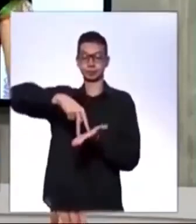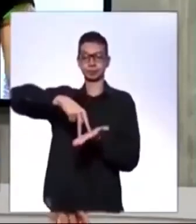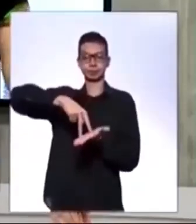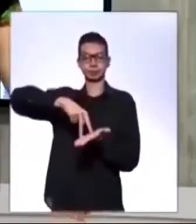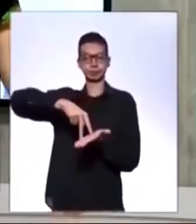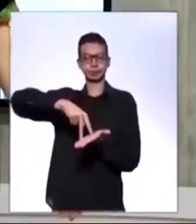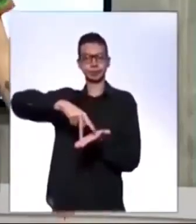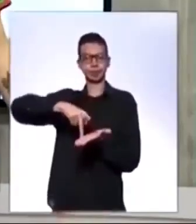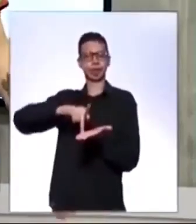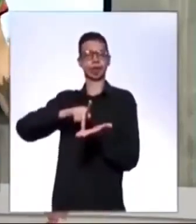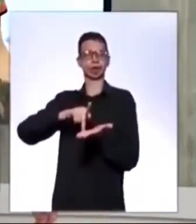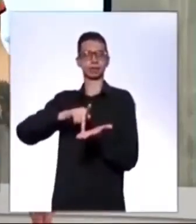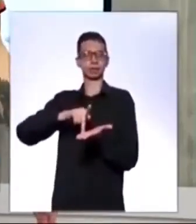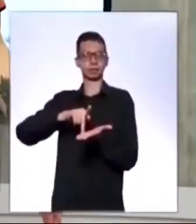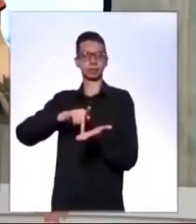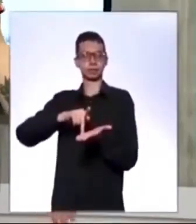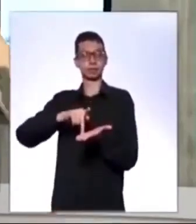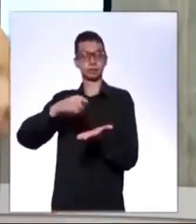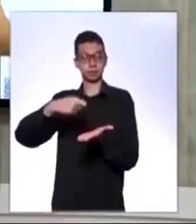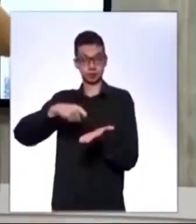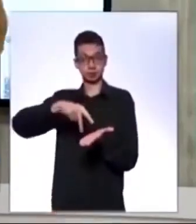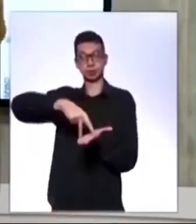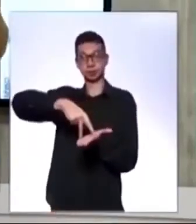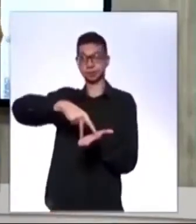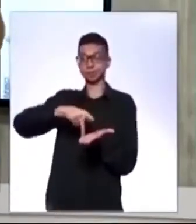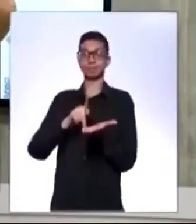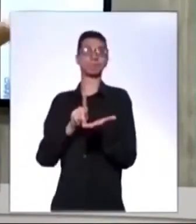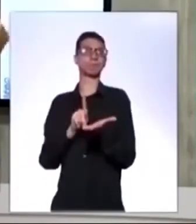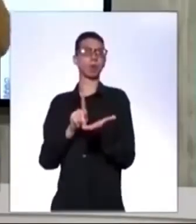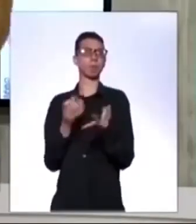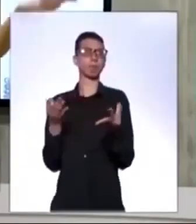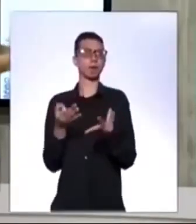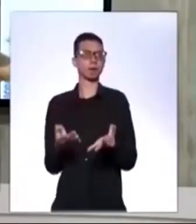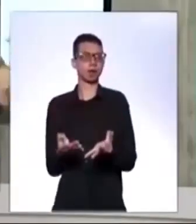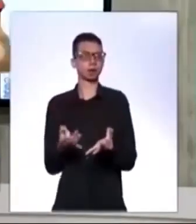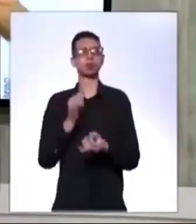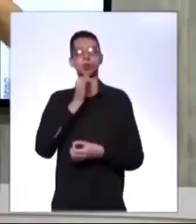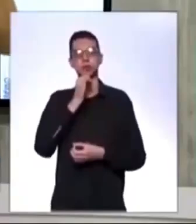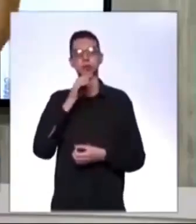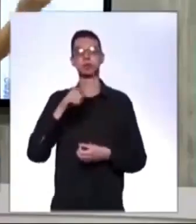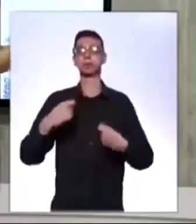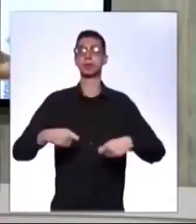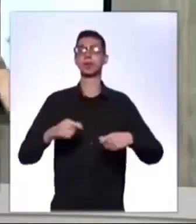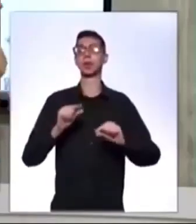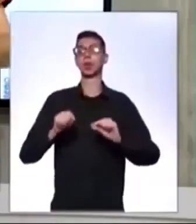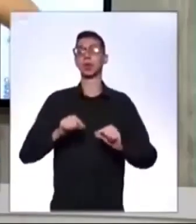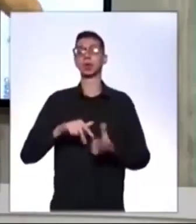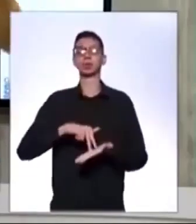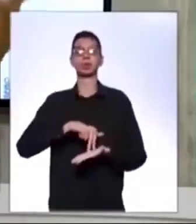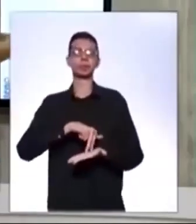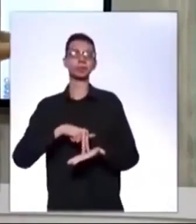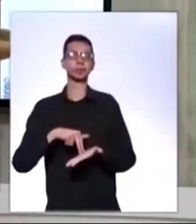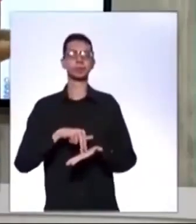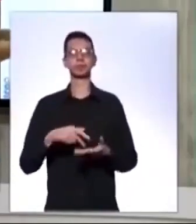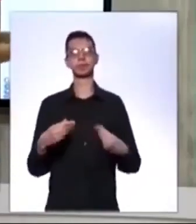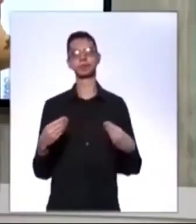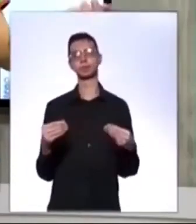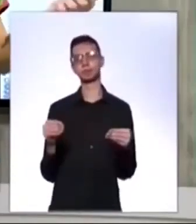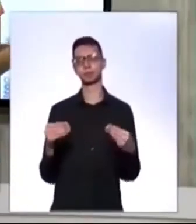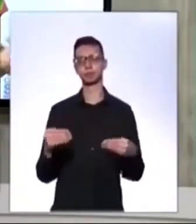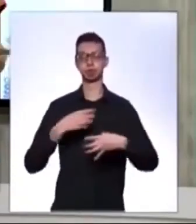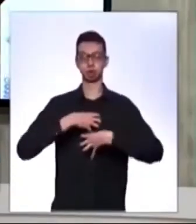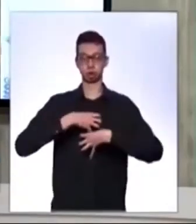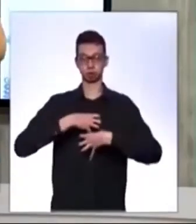vai levantar a perna? Eu quero essa perna aqui em cima, né? Então isso é flexibilidade, graciosidade, é um espetáculo de balé,